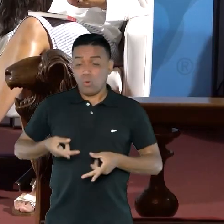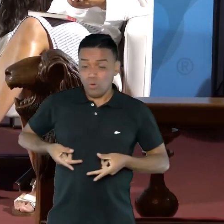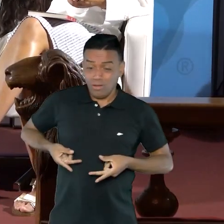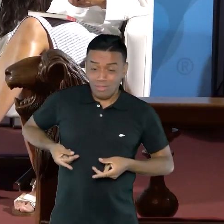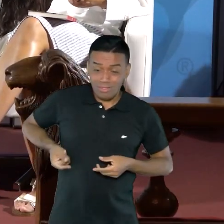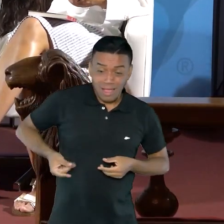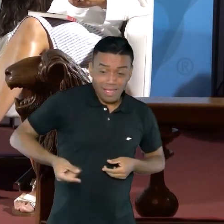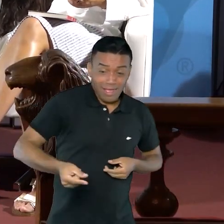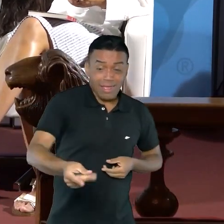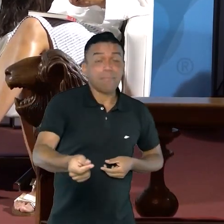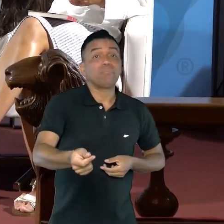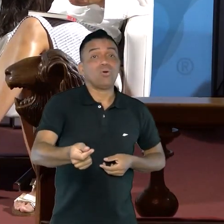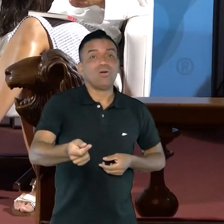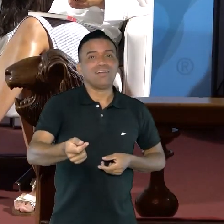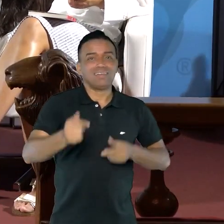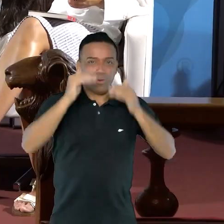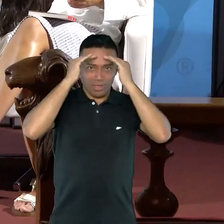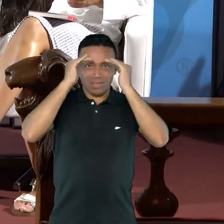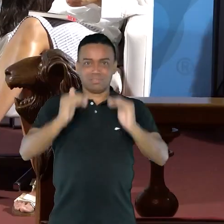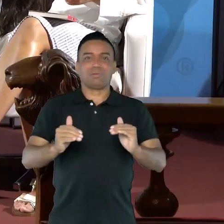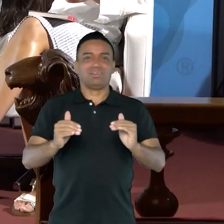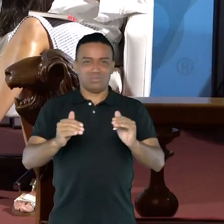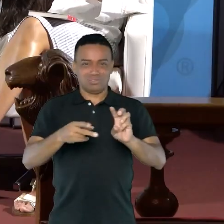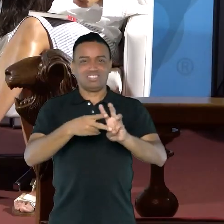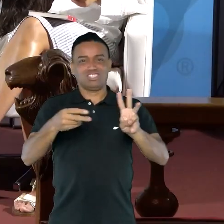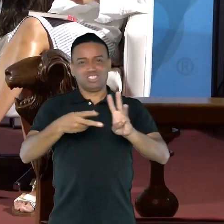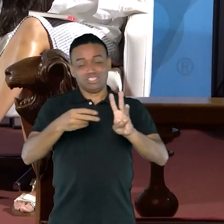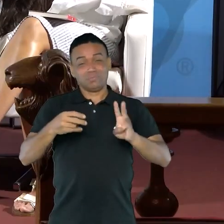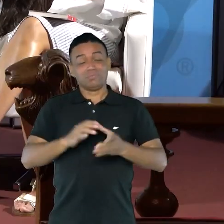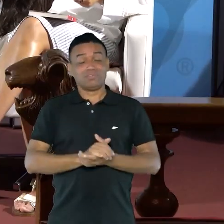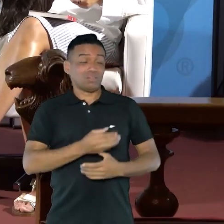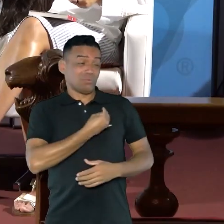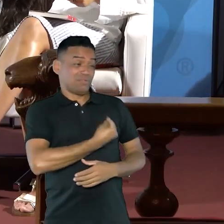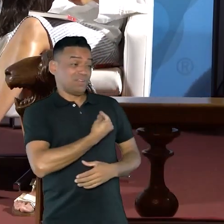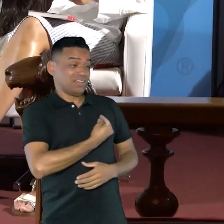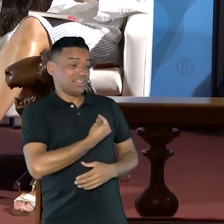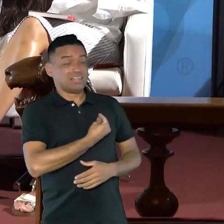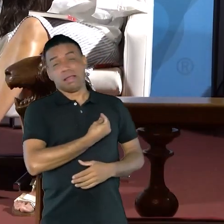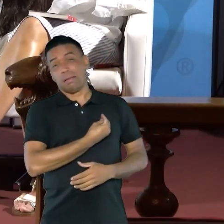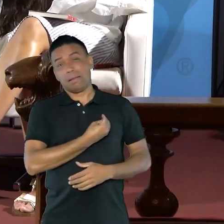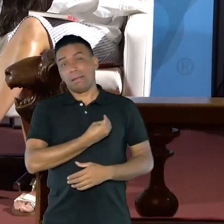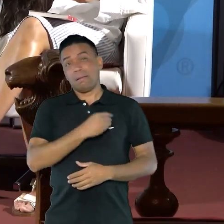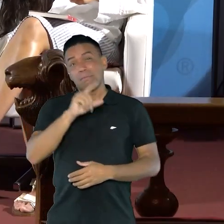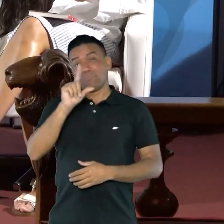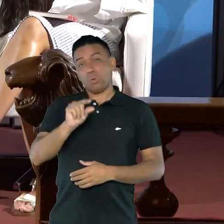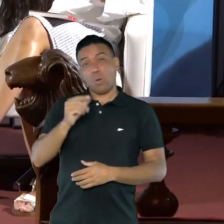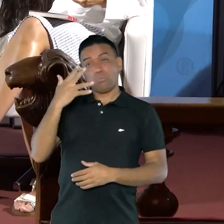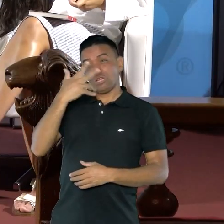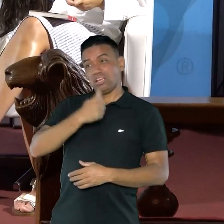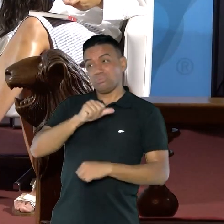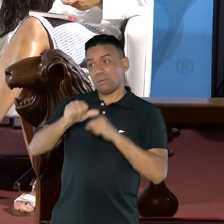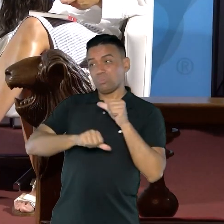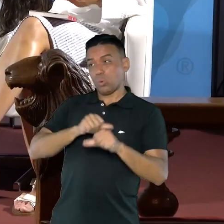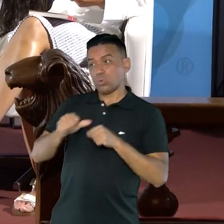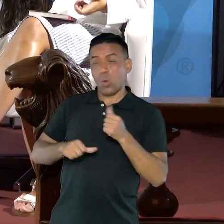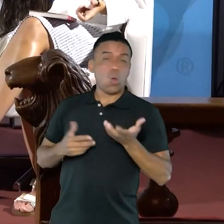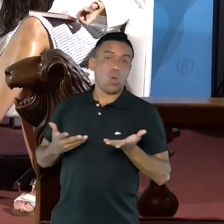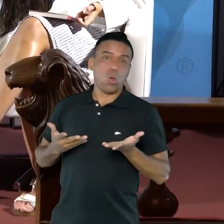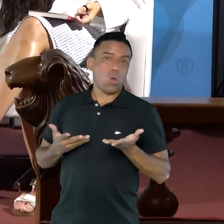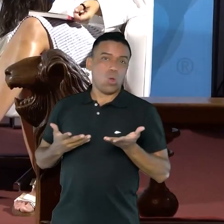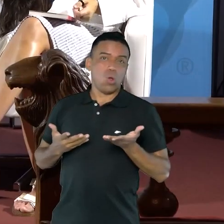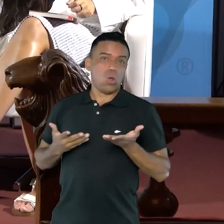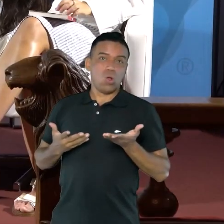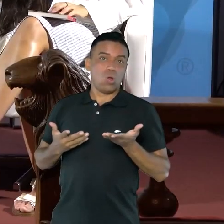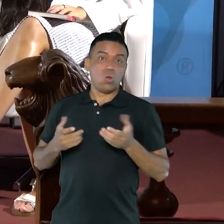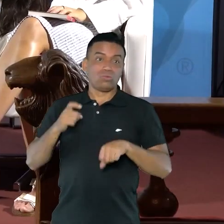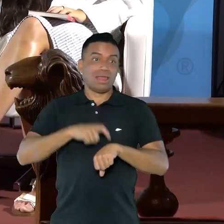respeito. Então, a gente não acha que a vida é menos bonita, importante, porque ela muda, porque ela passa, ou porque ela é